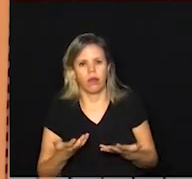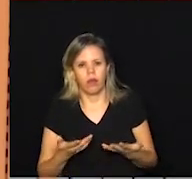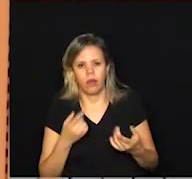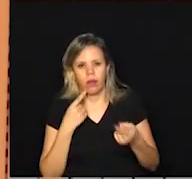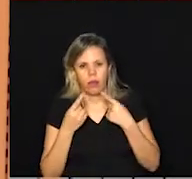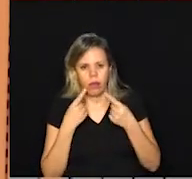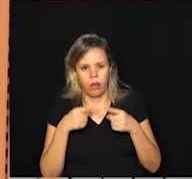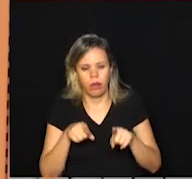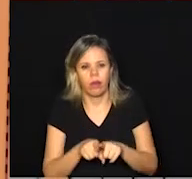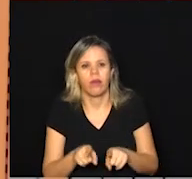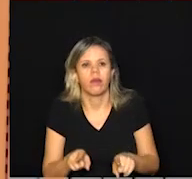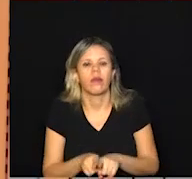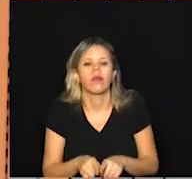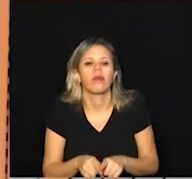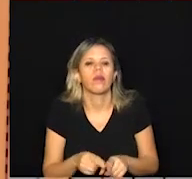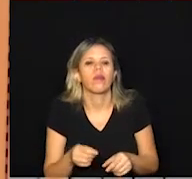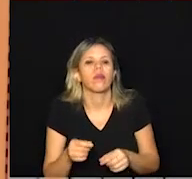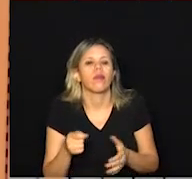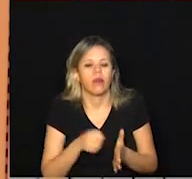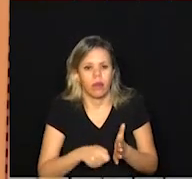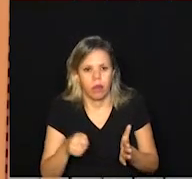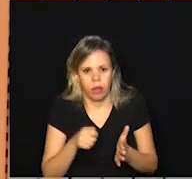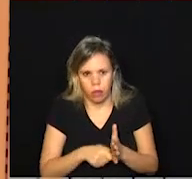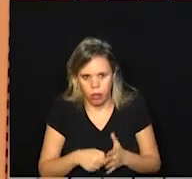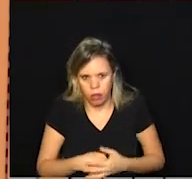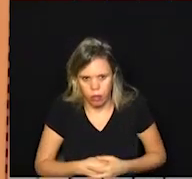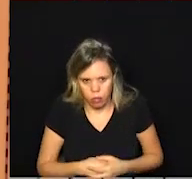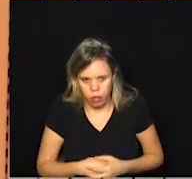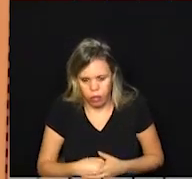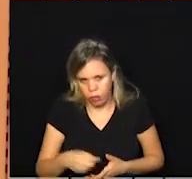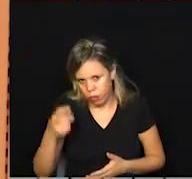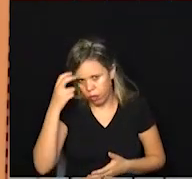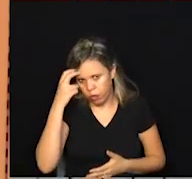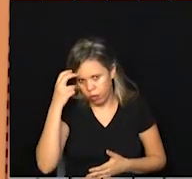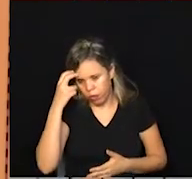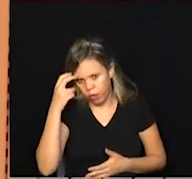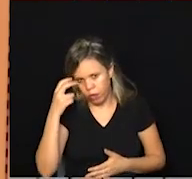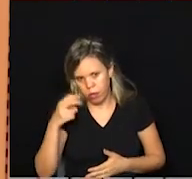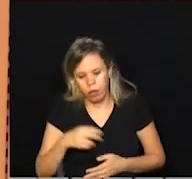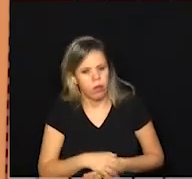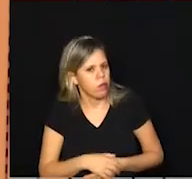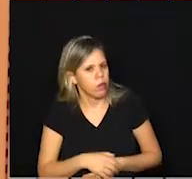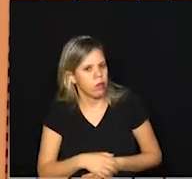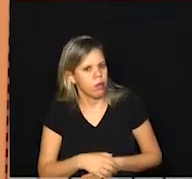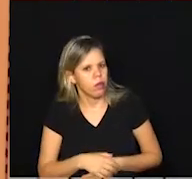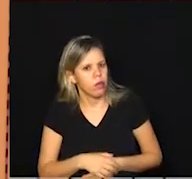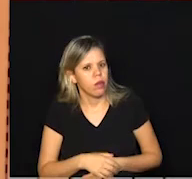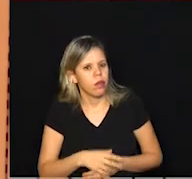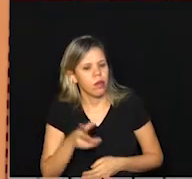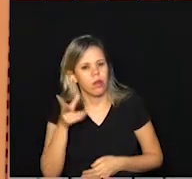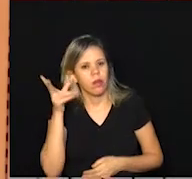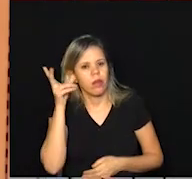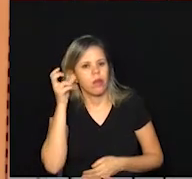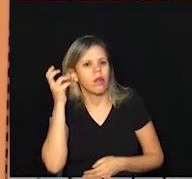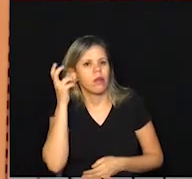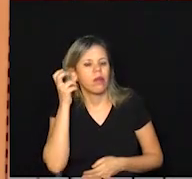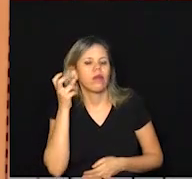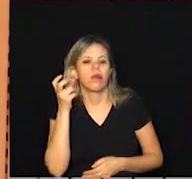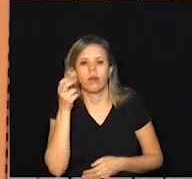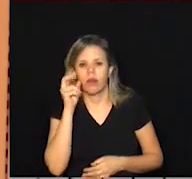queiram discutir também essa pauta é da cultura do campo do da produção audivisual